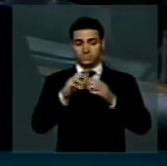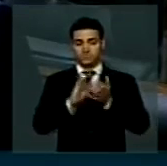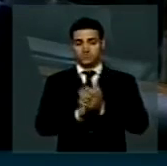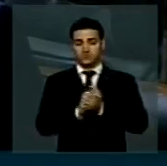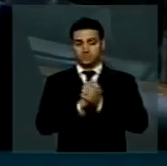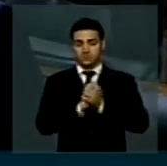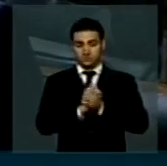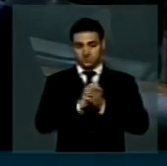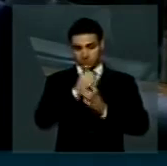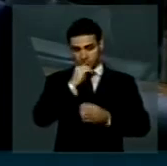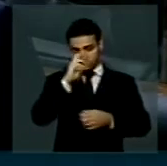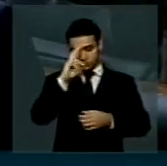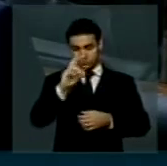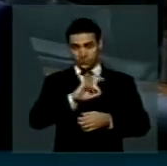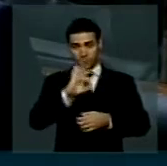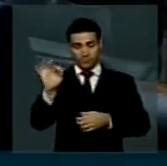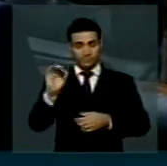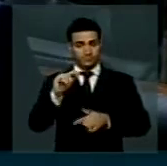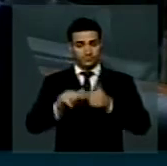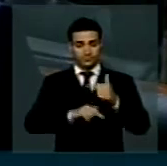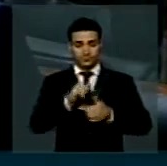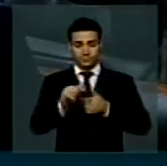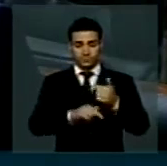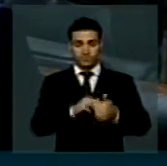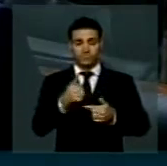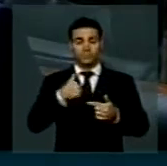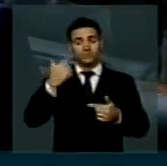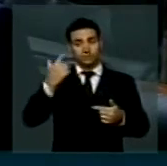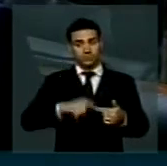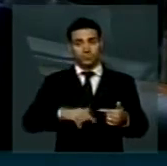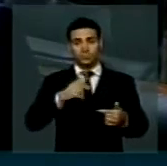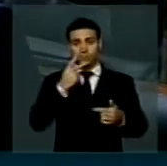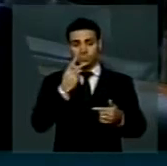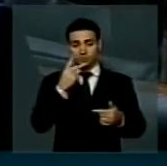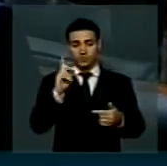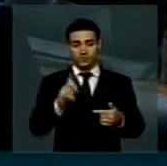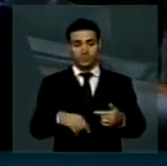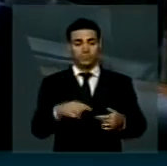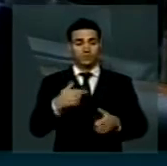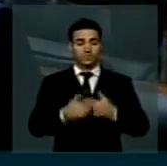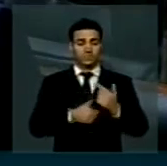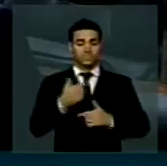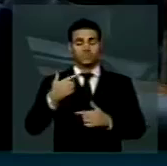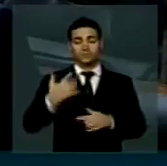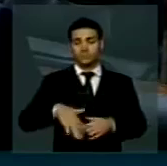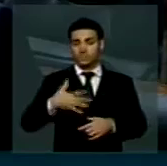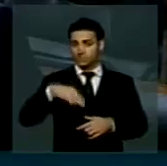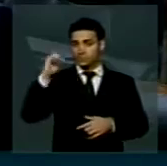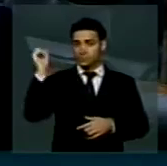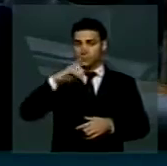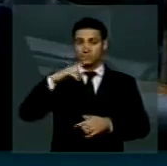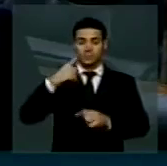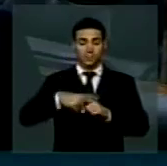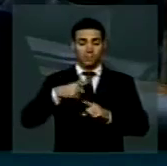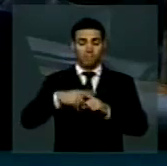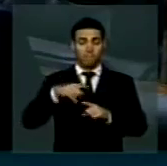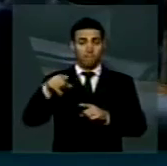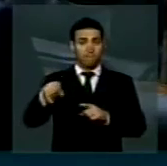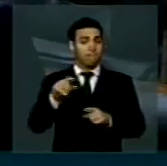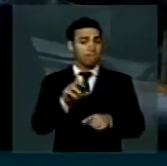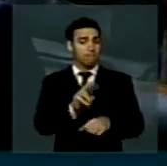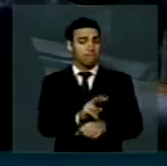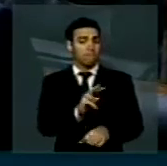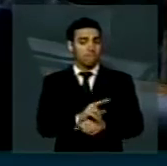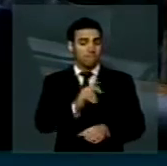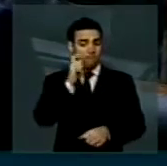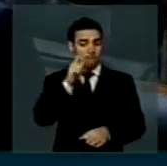Excelência por esse trabalho. Um trabalho que eu volto a dizer, é um trabalho difícil, é um trabalho porque você cuida dos interesses